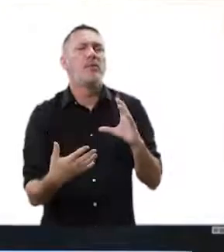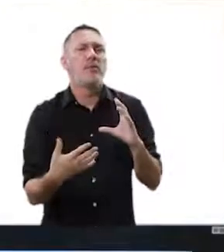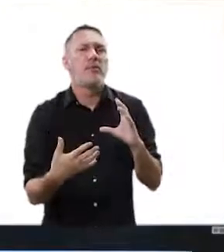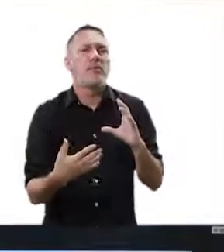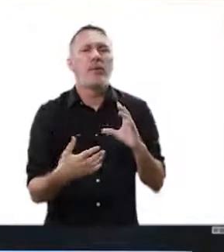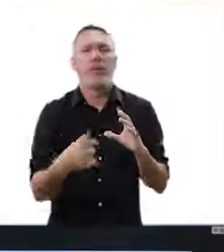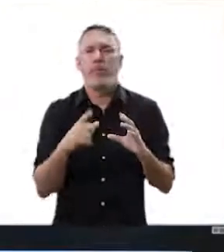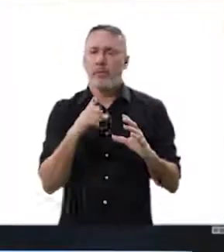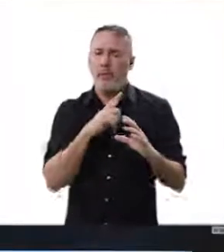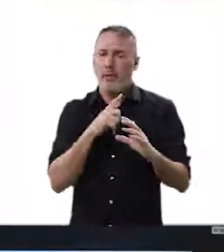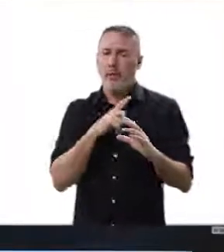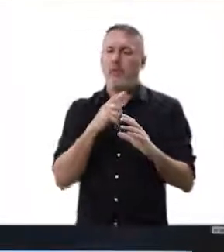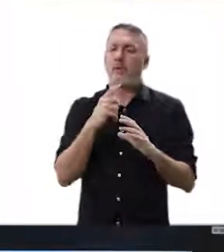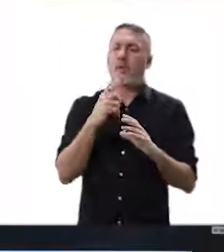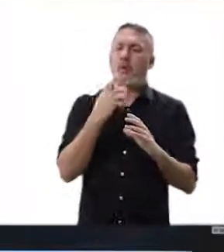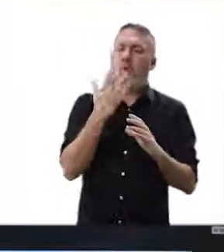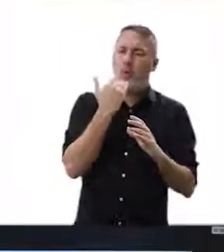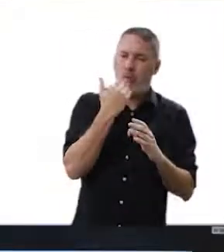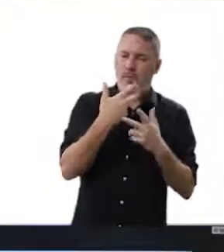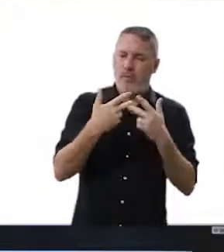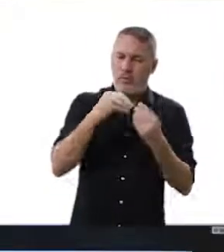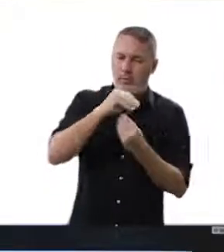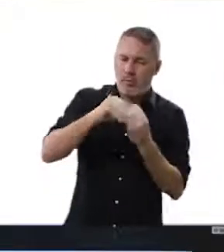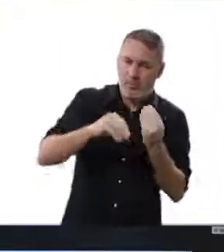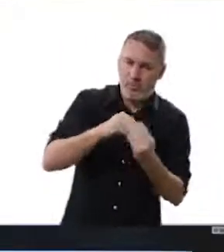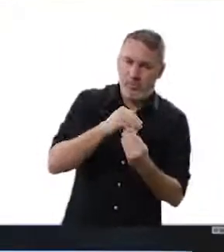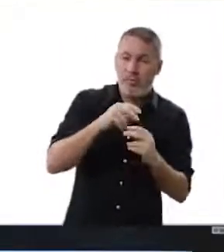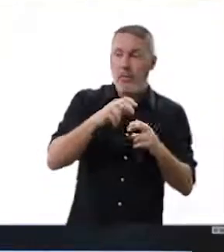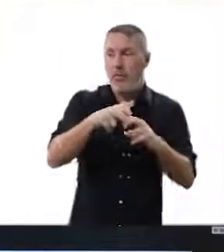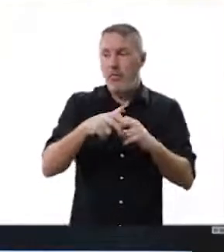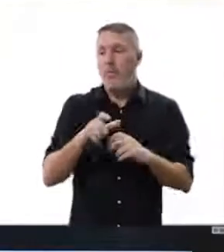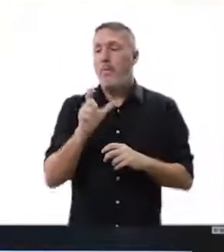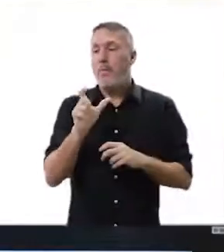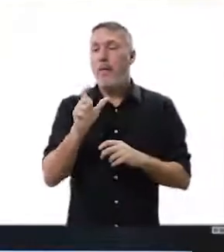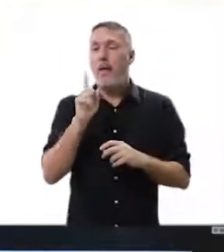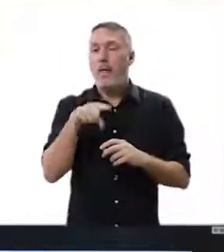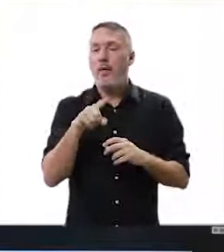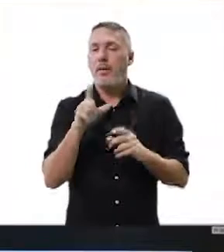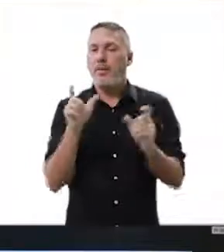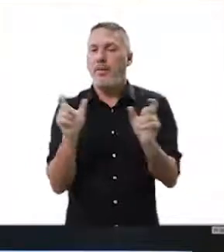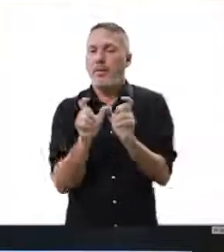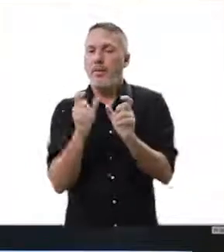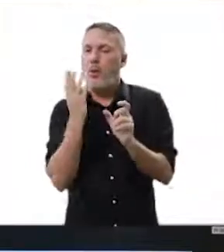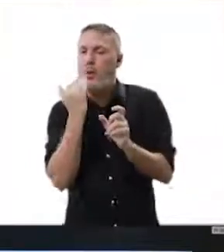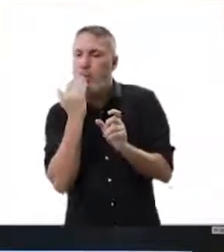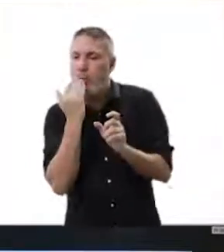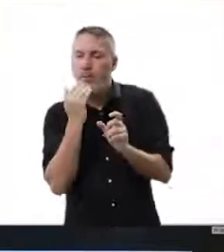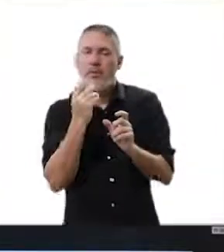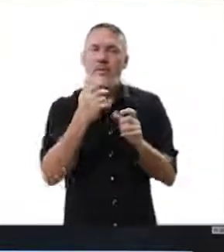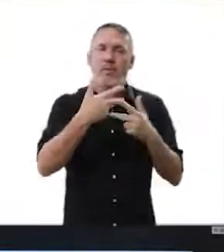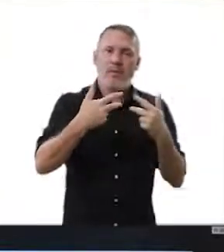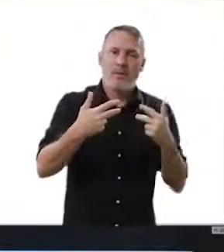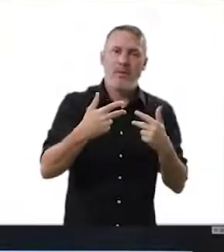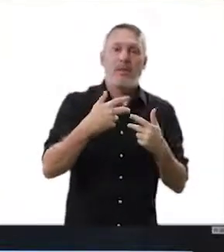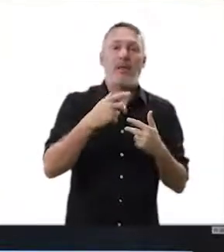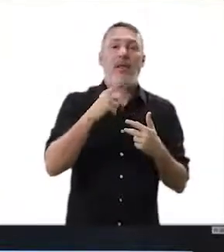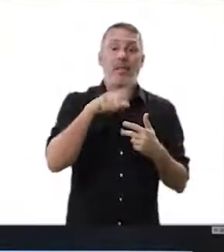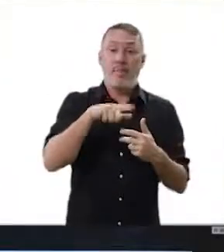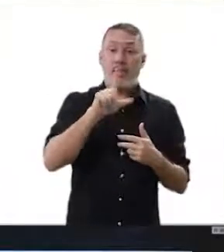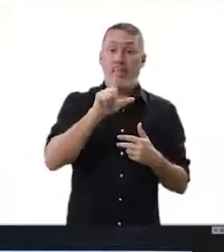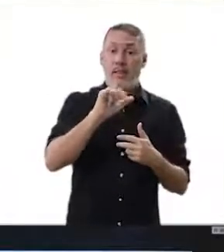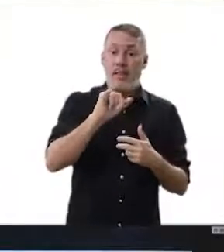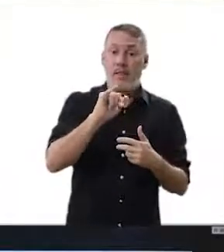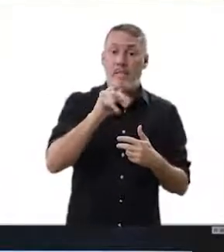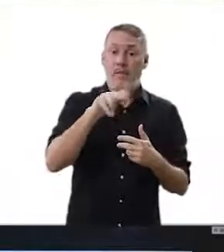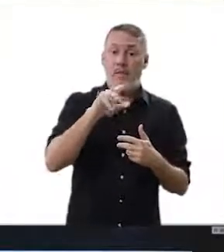lipoproteica. Inclusive, esses lipídios que eu falei para vocês, eles são chamados de fosfolipídios. E